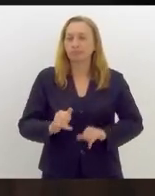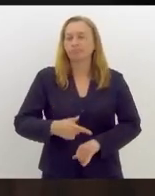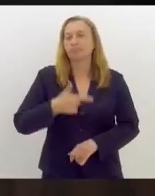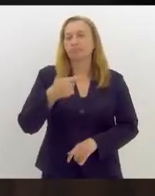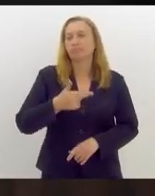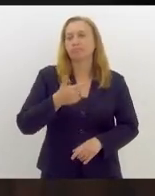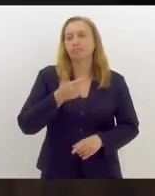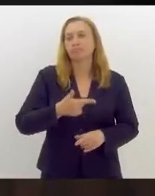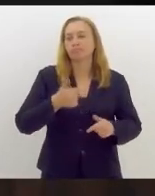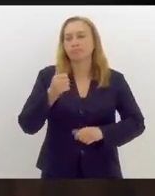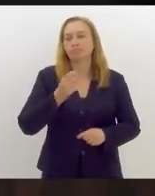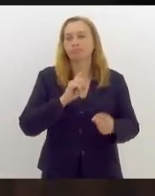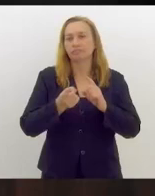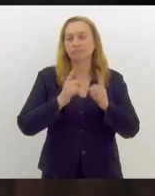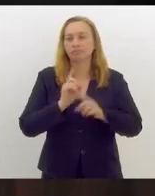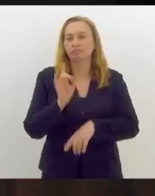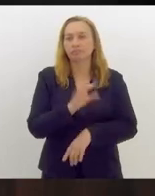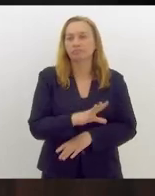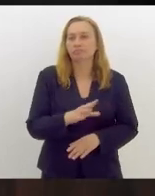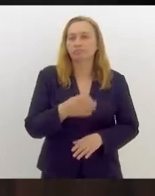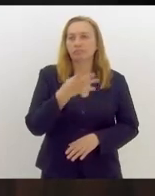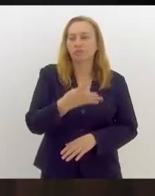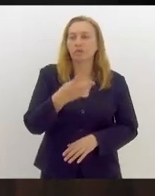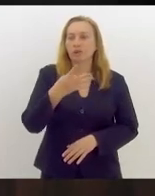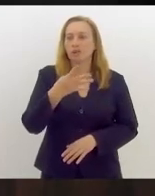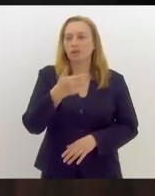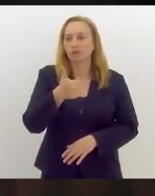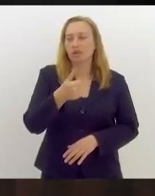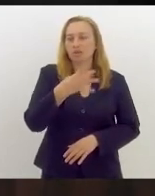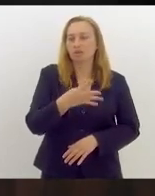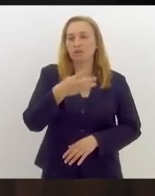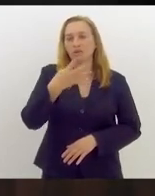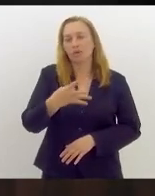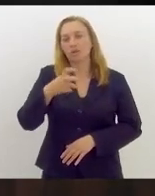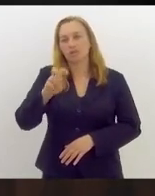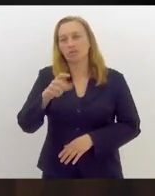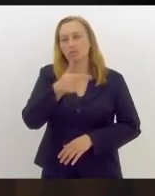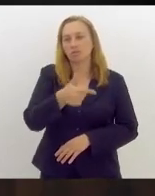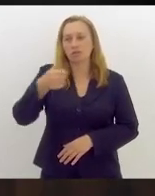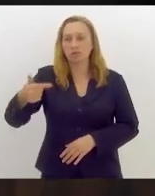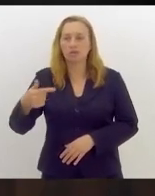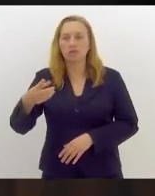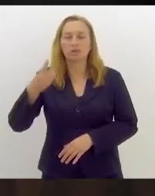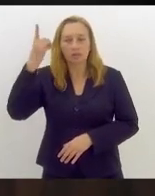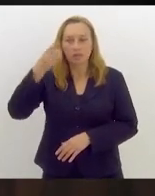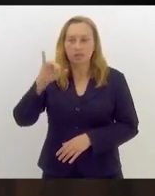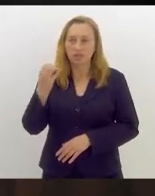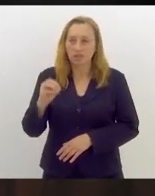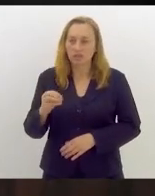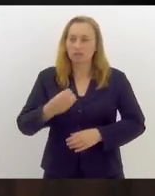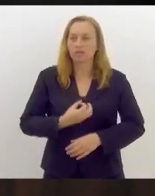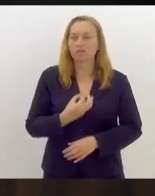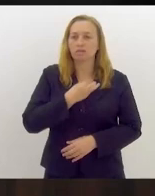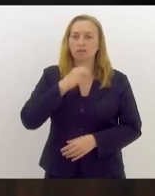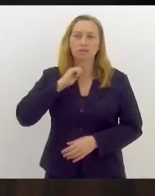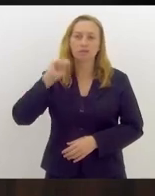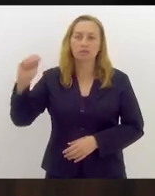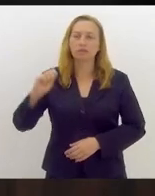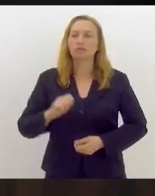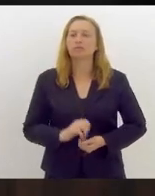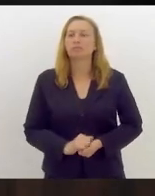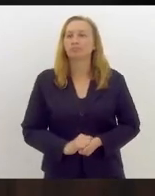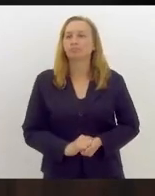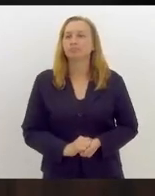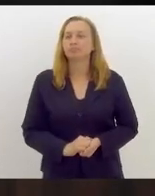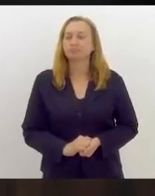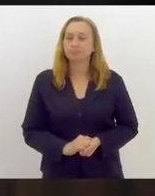de nariz que eu sou única projeto de resolução 1445 de 2022 de autoria Deputado Sérgio Lobato consegue medalha Tiradentes respectivo de diploma